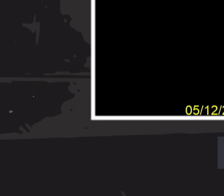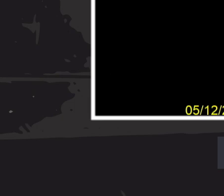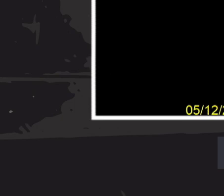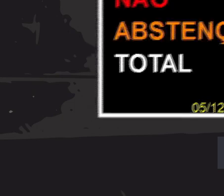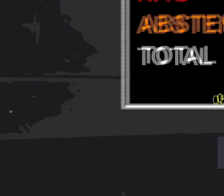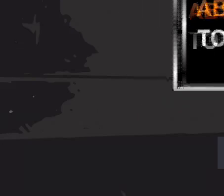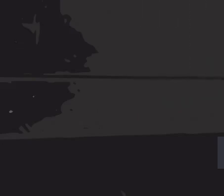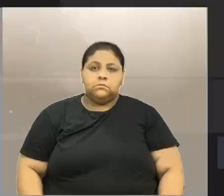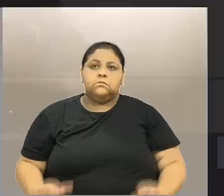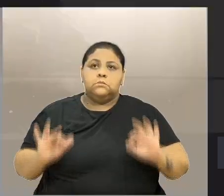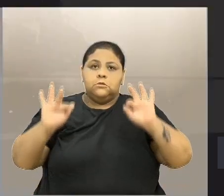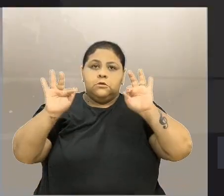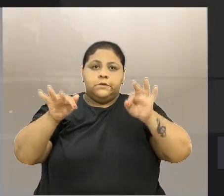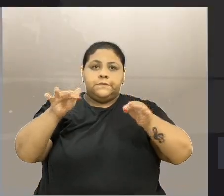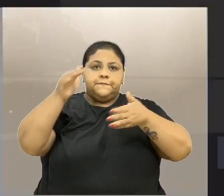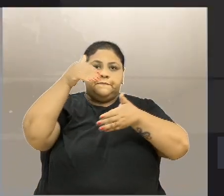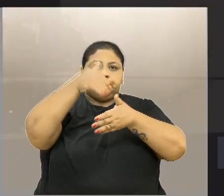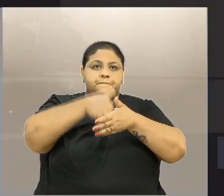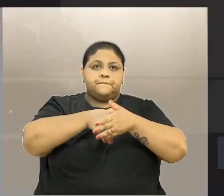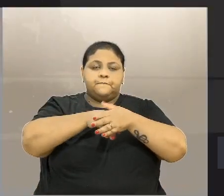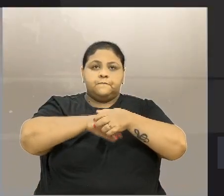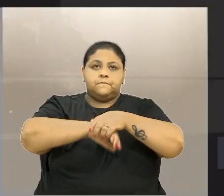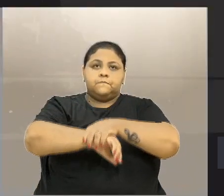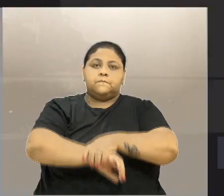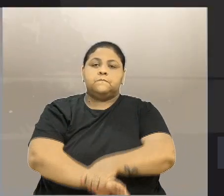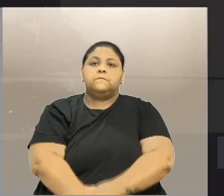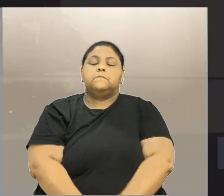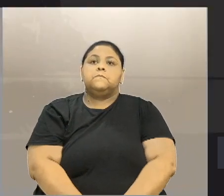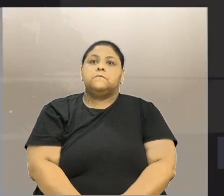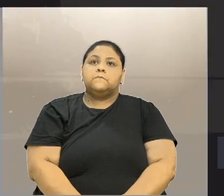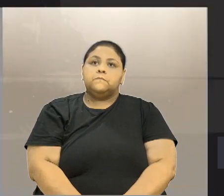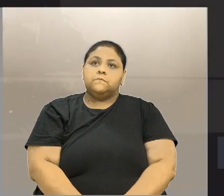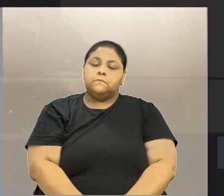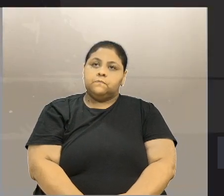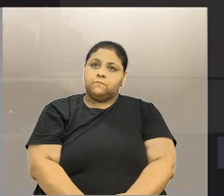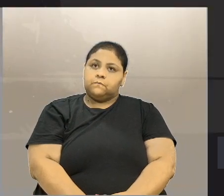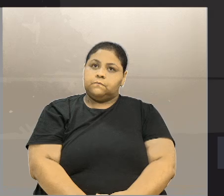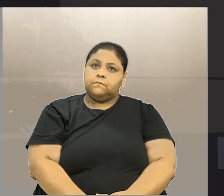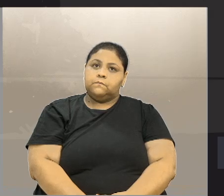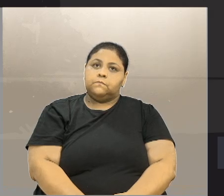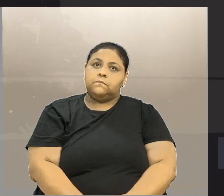Encerrado o registro dos votos, encerrada a votação.